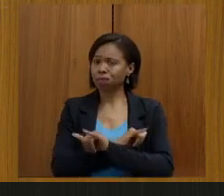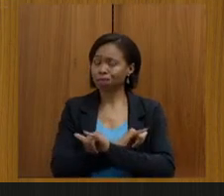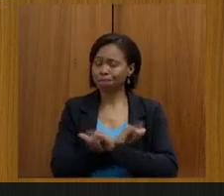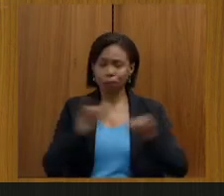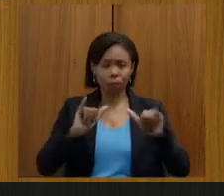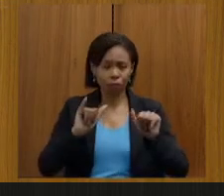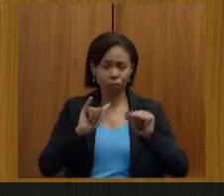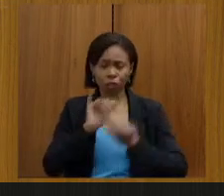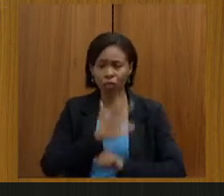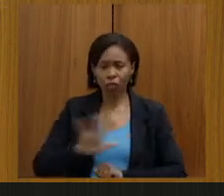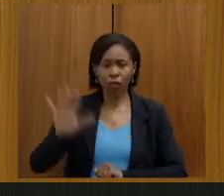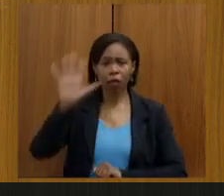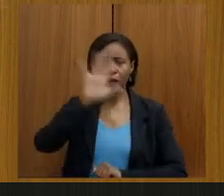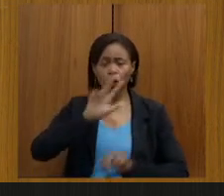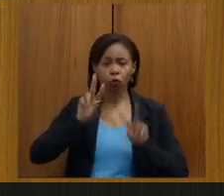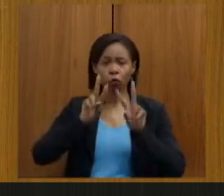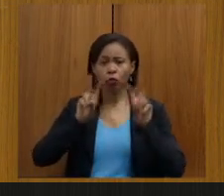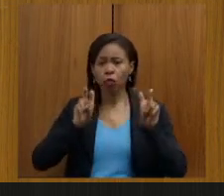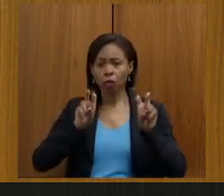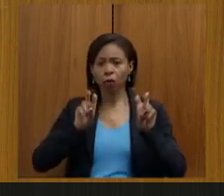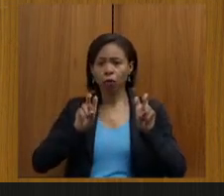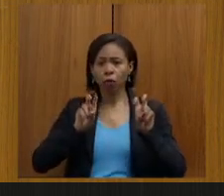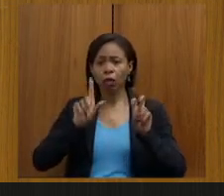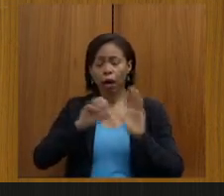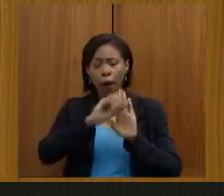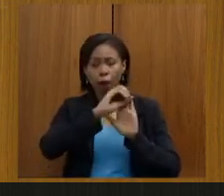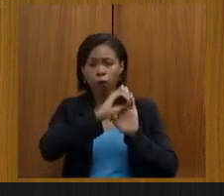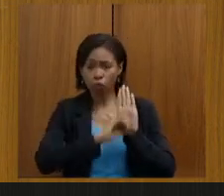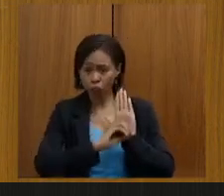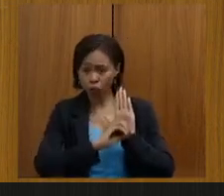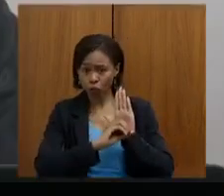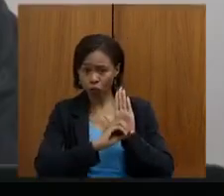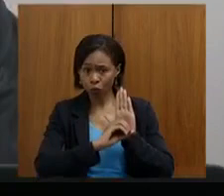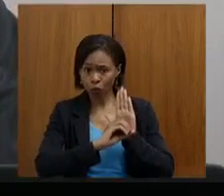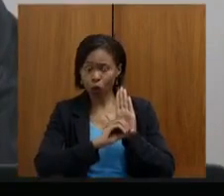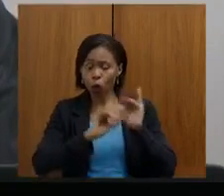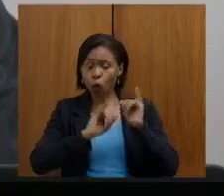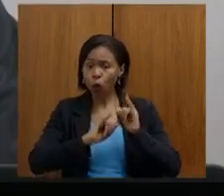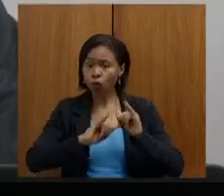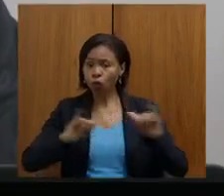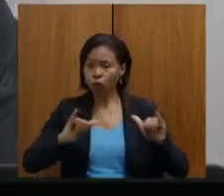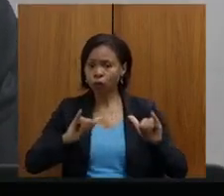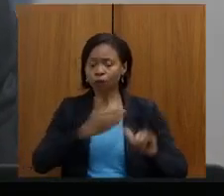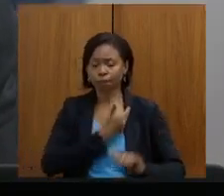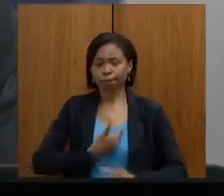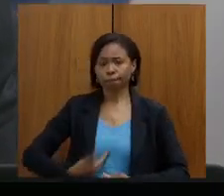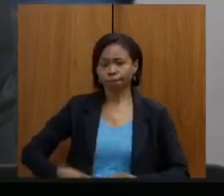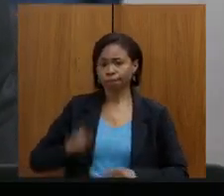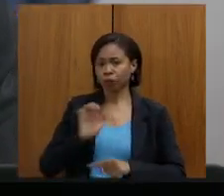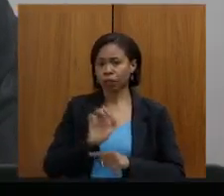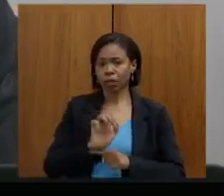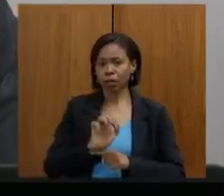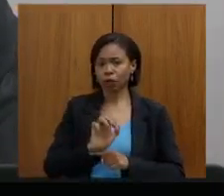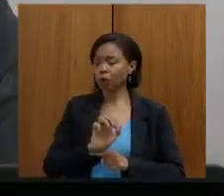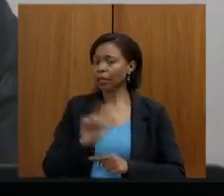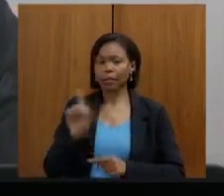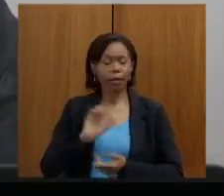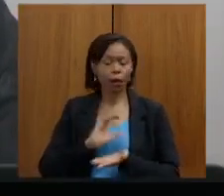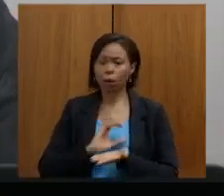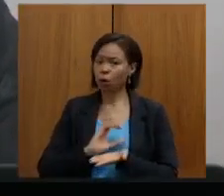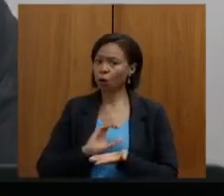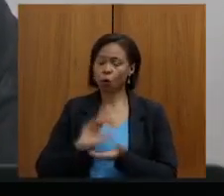Ou seja a base do Ofício comunicando que o governo do estado não repassaria